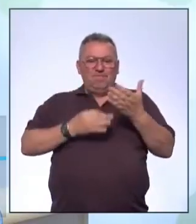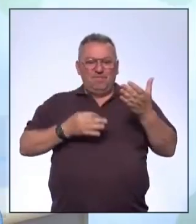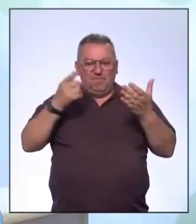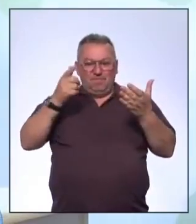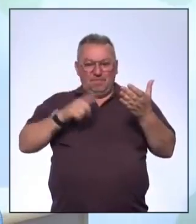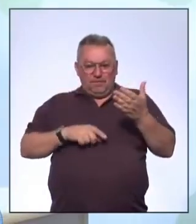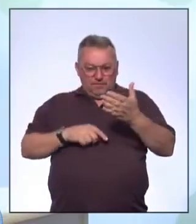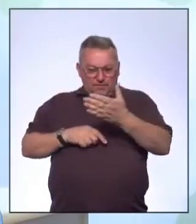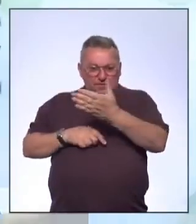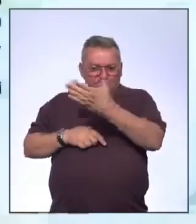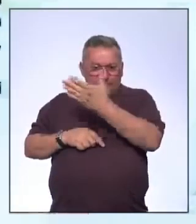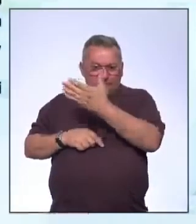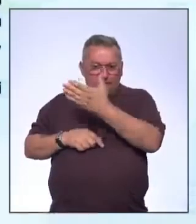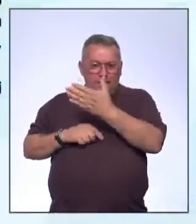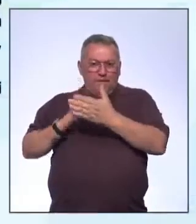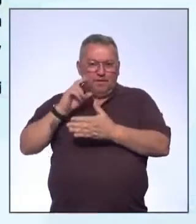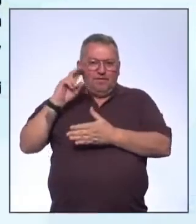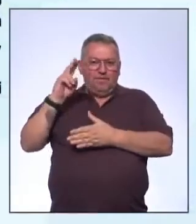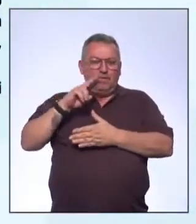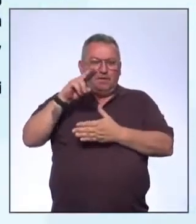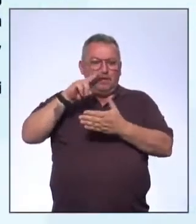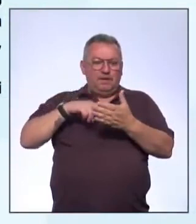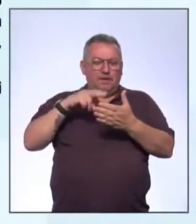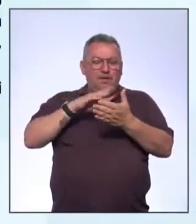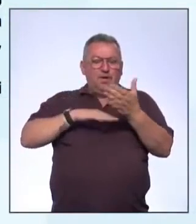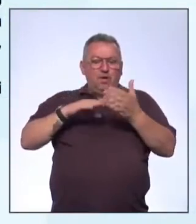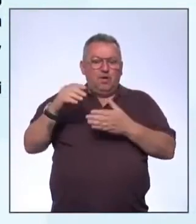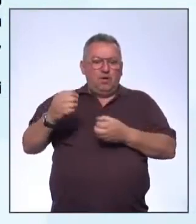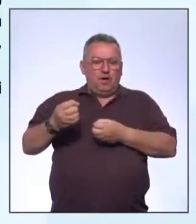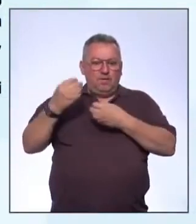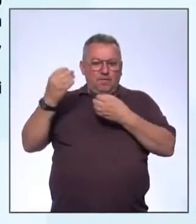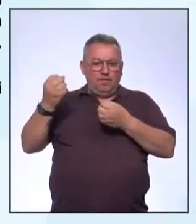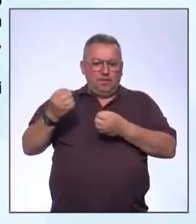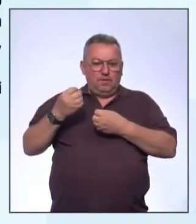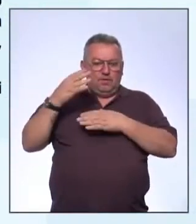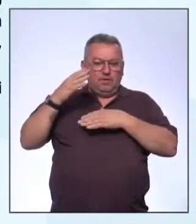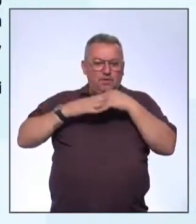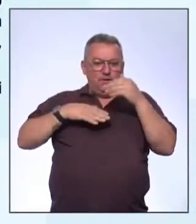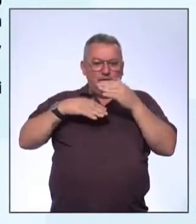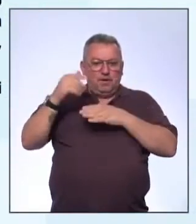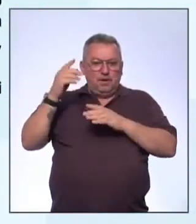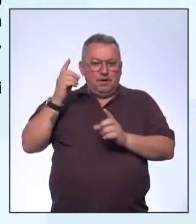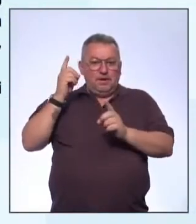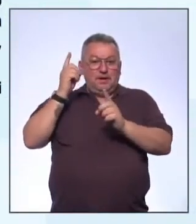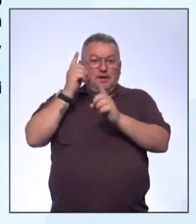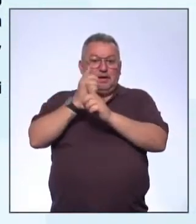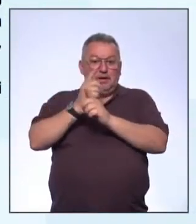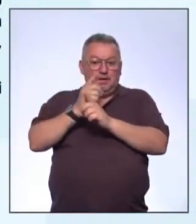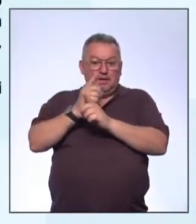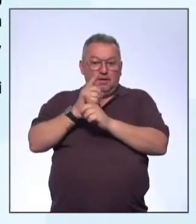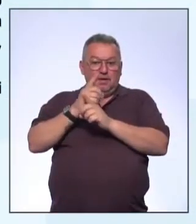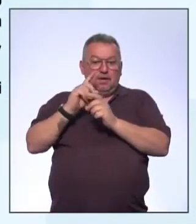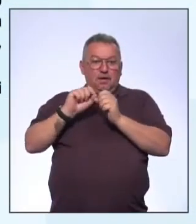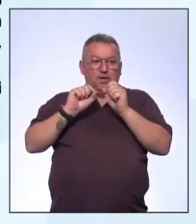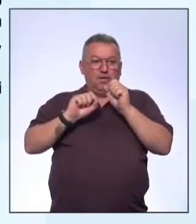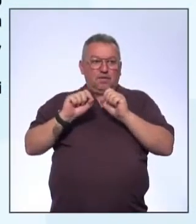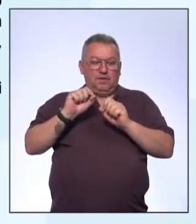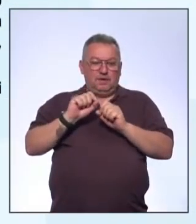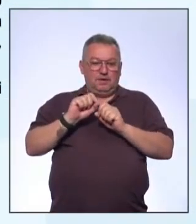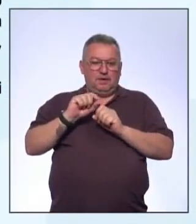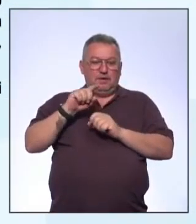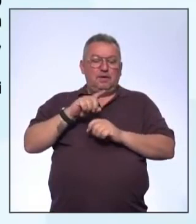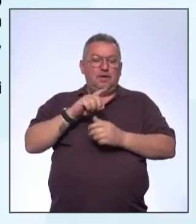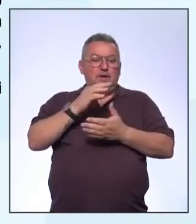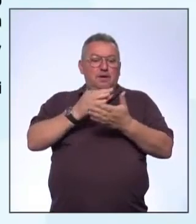vamos lá, deixar tudo bem claro, as informações, as habilidades de identificação que nós estamos trabalhando